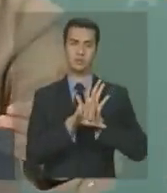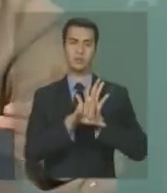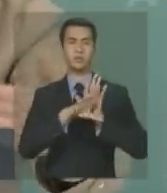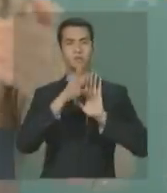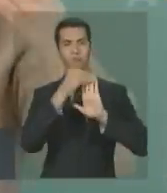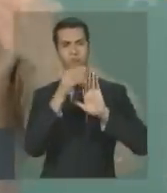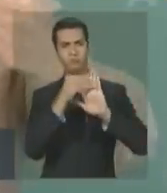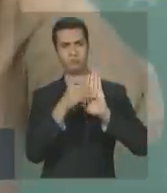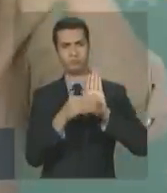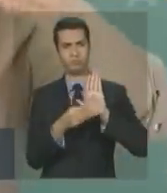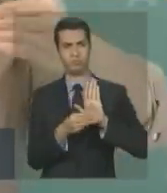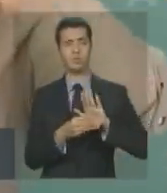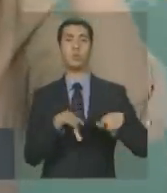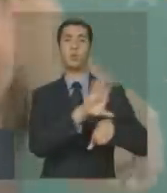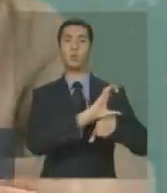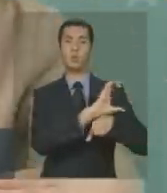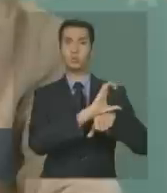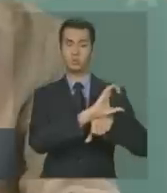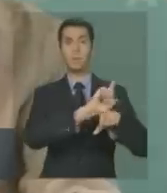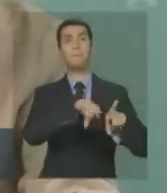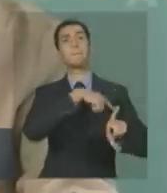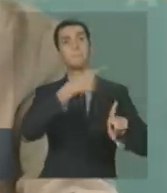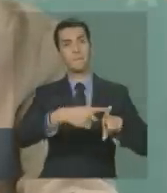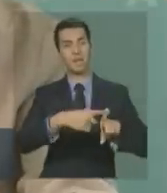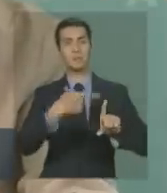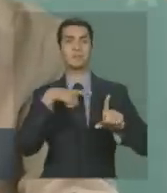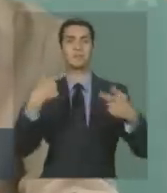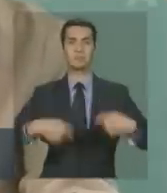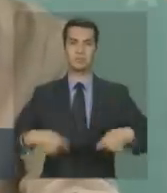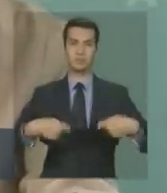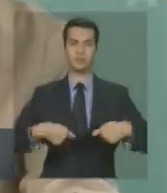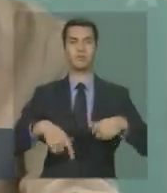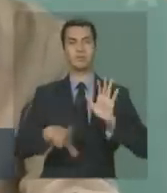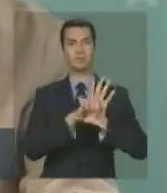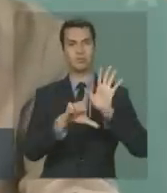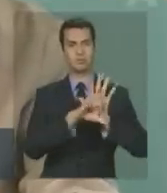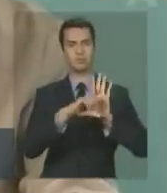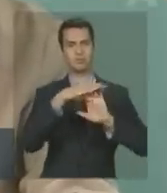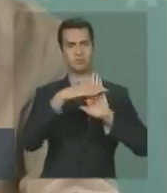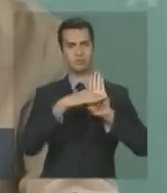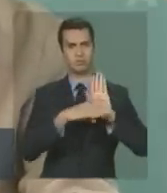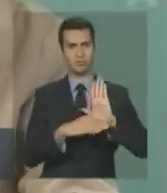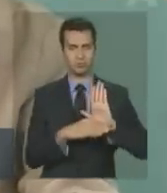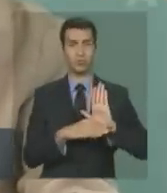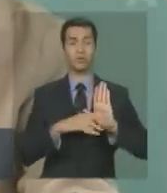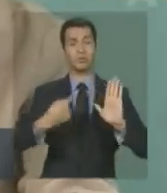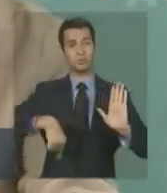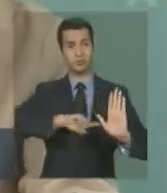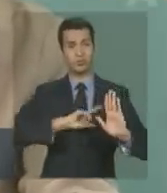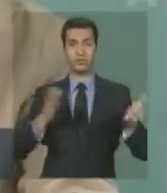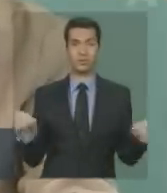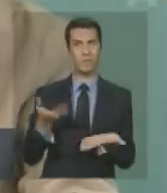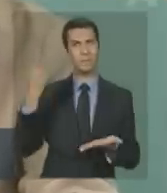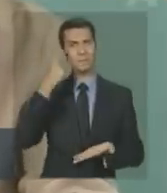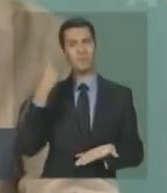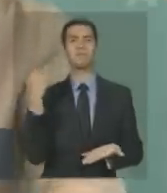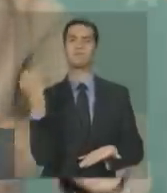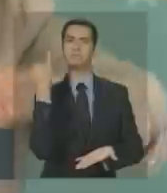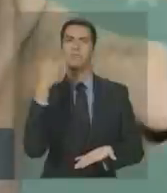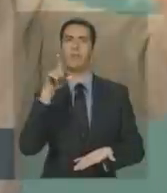Federal que tenhamos uma legislação infraconstitucional E isso nós estamos analisando a partir do estatuto da pessoa com